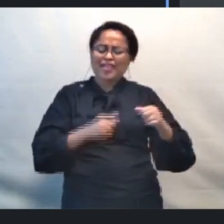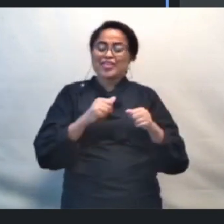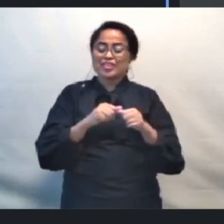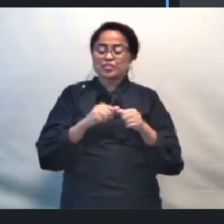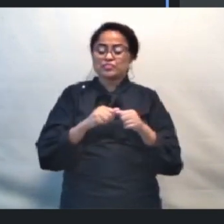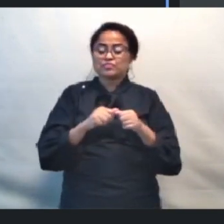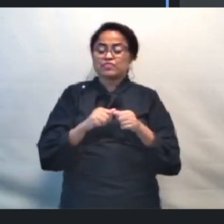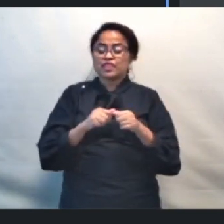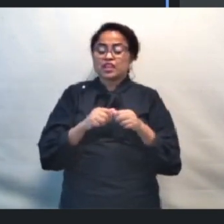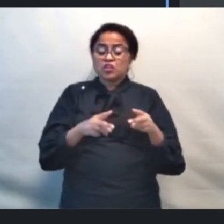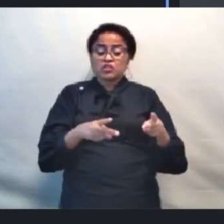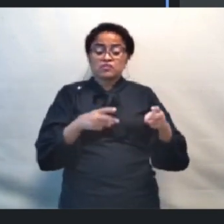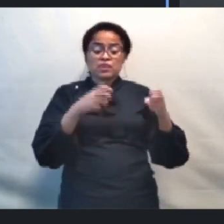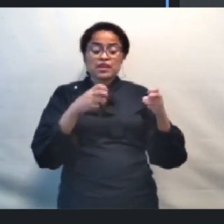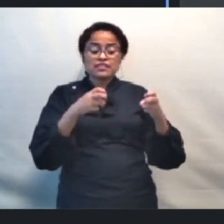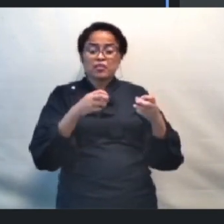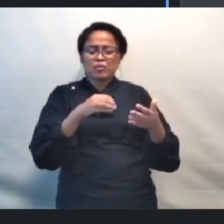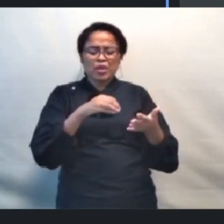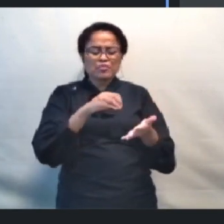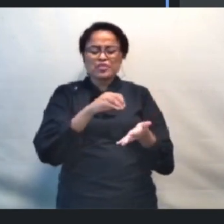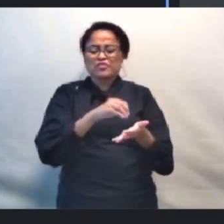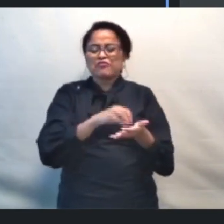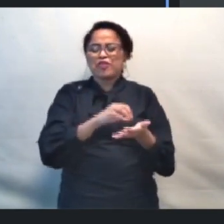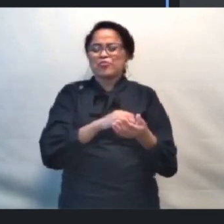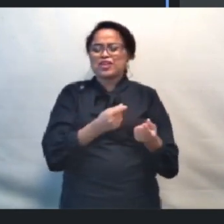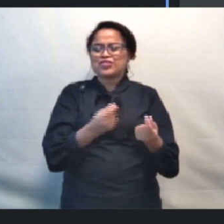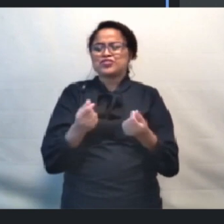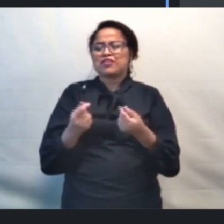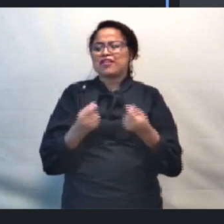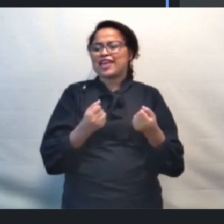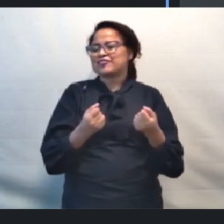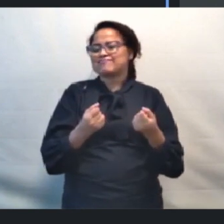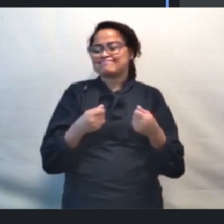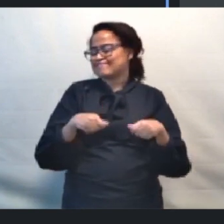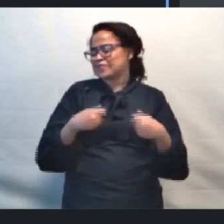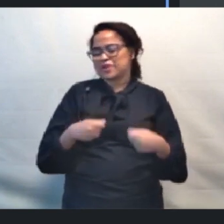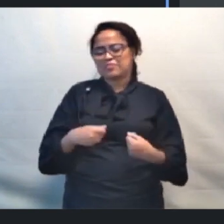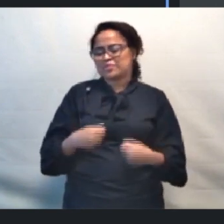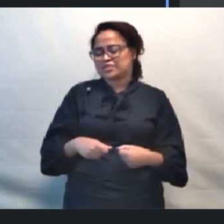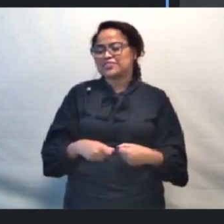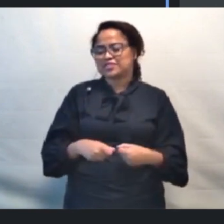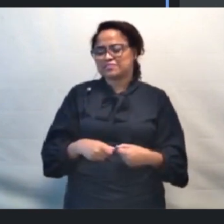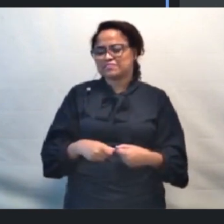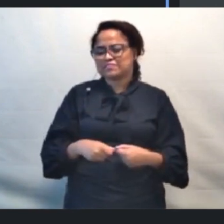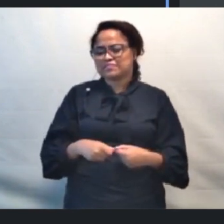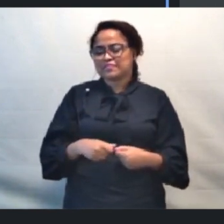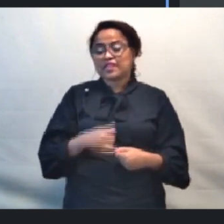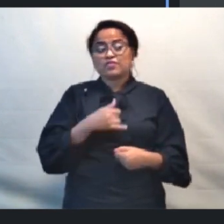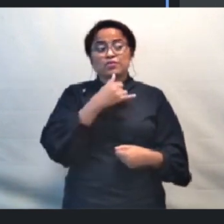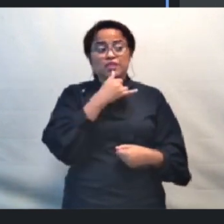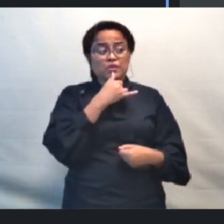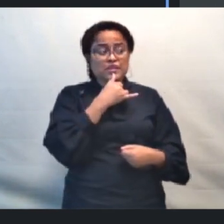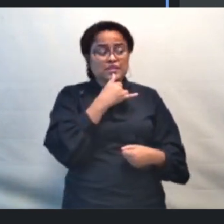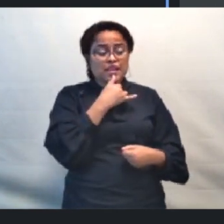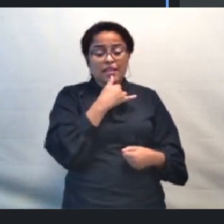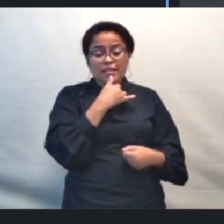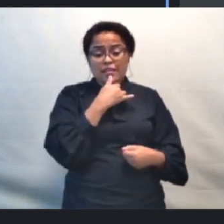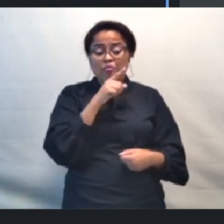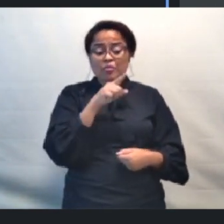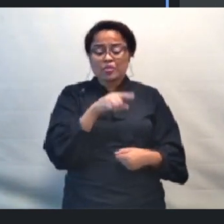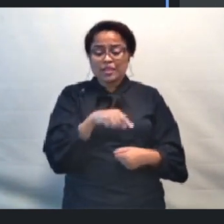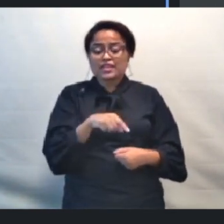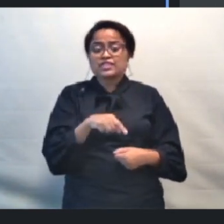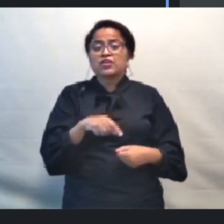uma insuficiência financeira e uma impossibilidade. Não sei se é essa, mas estou dando o exemplo dessa, isso realmente